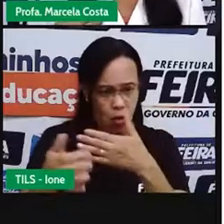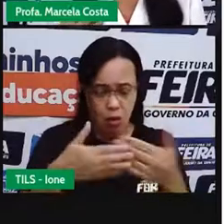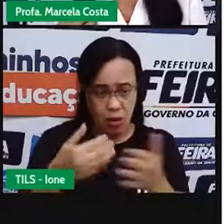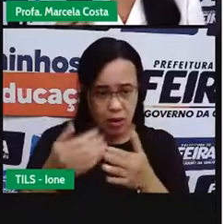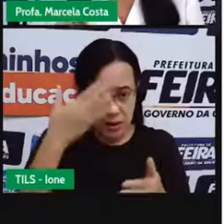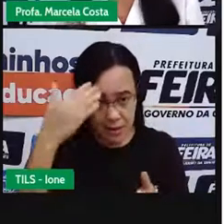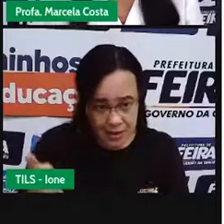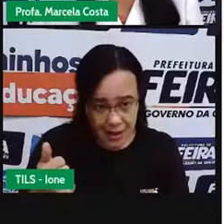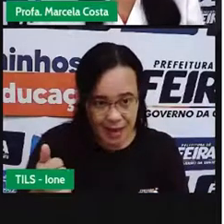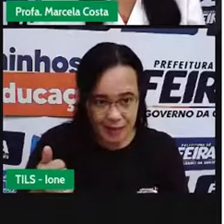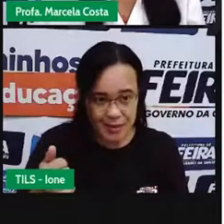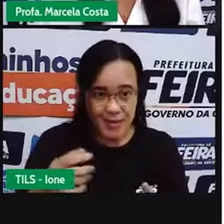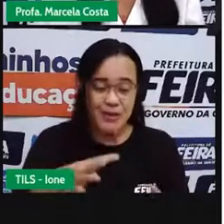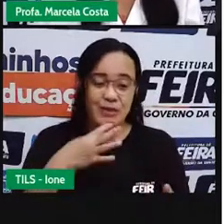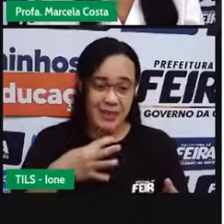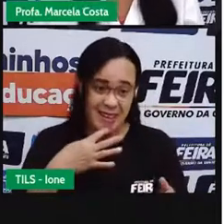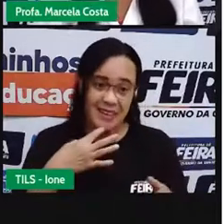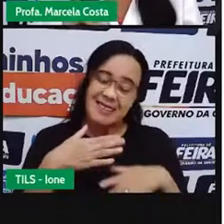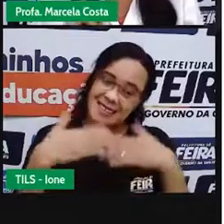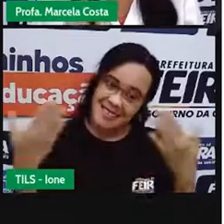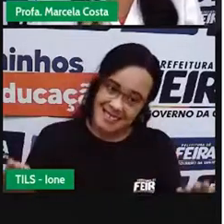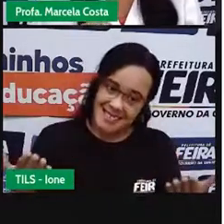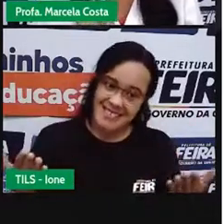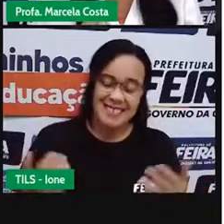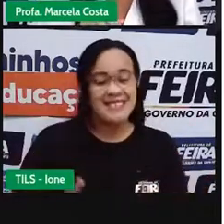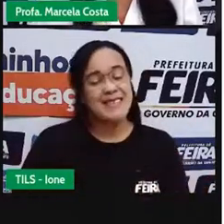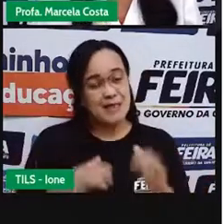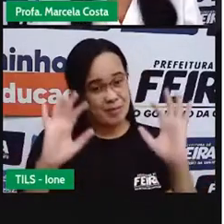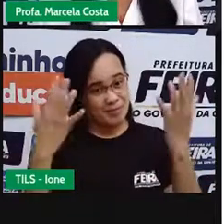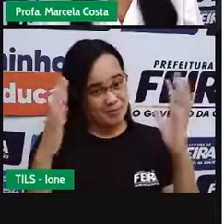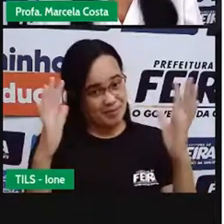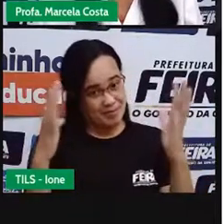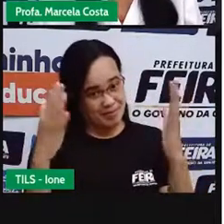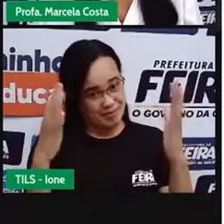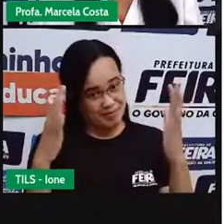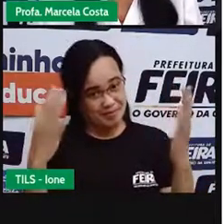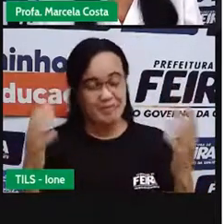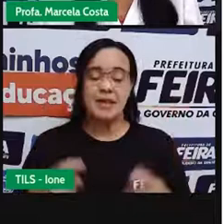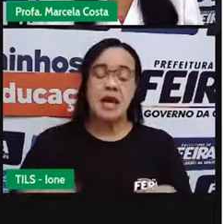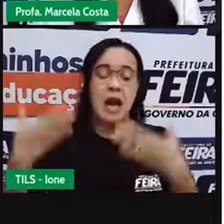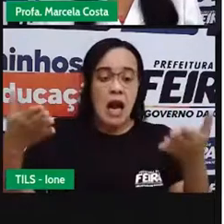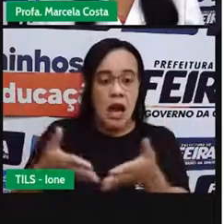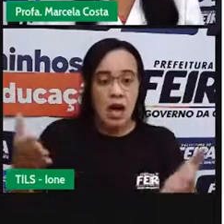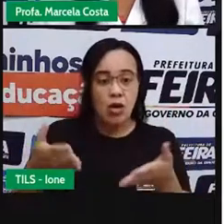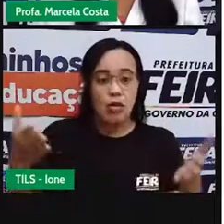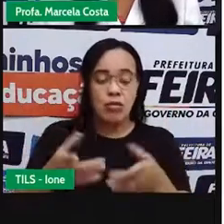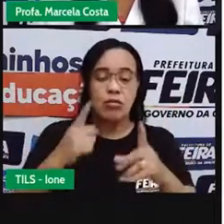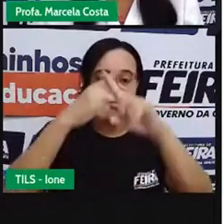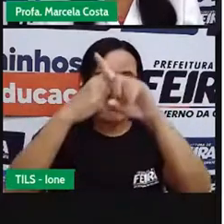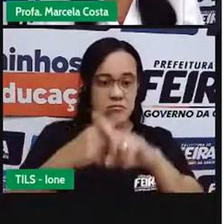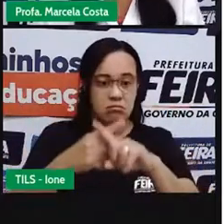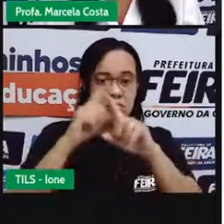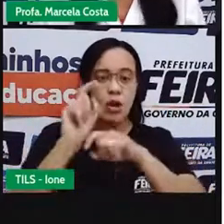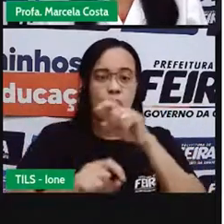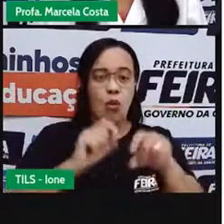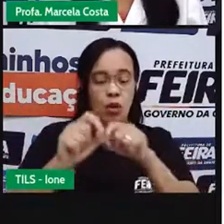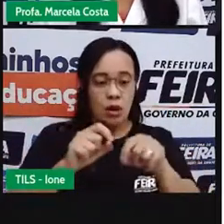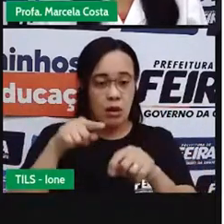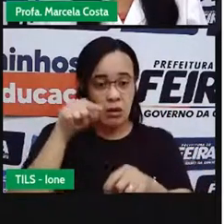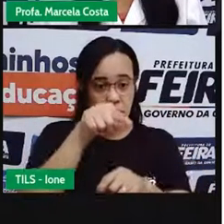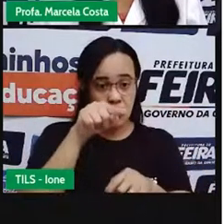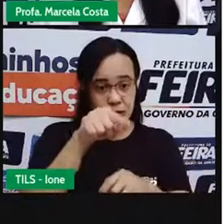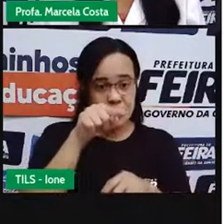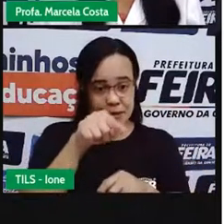Eu vou deixar agora, crianças, uma atividade, um desafio para você. Vou pedir